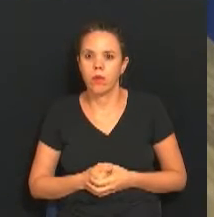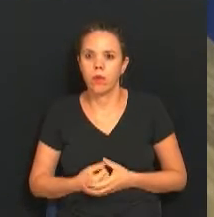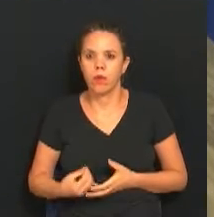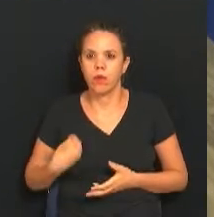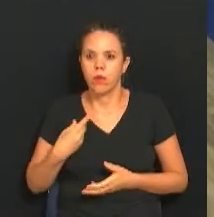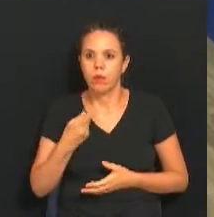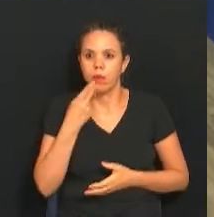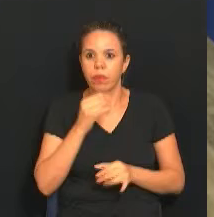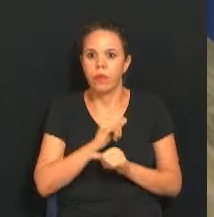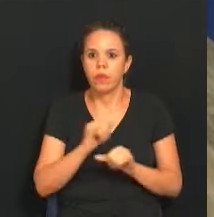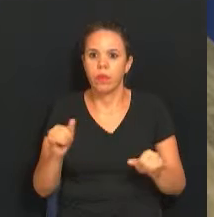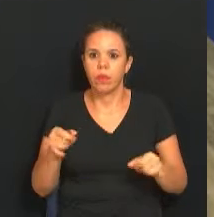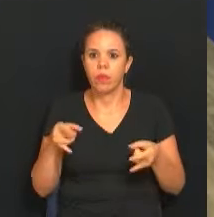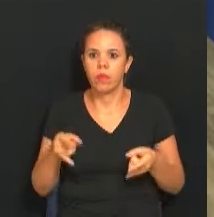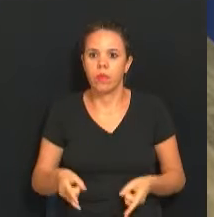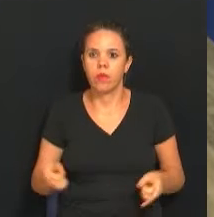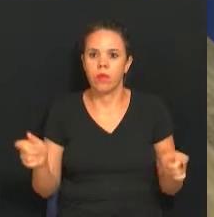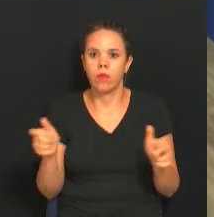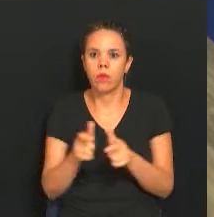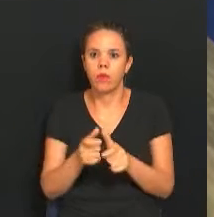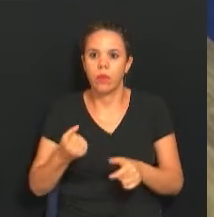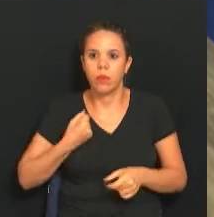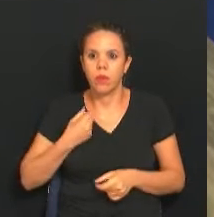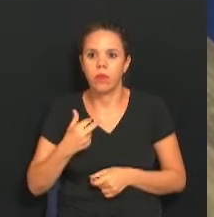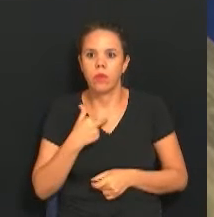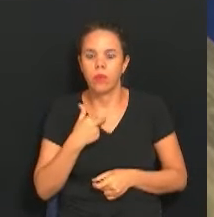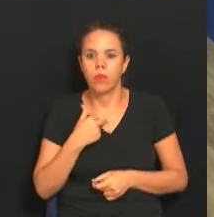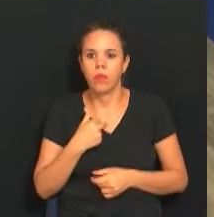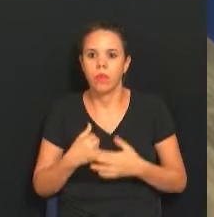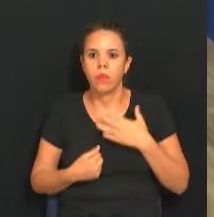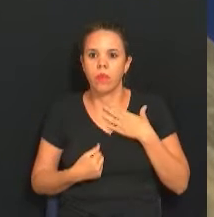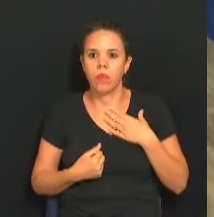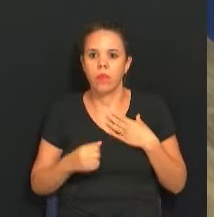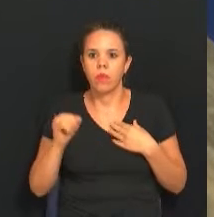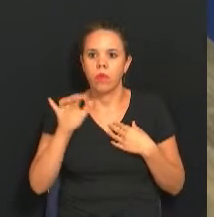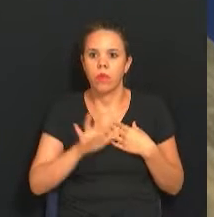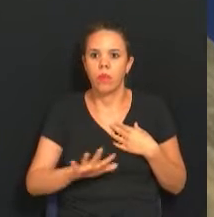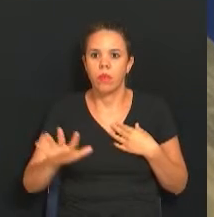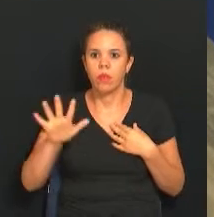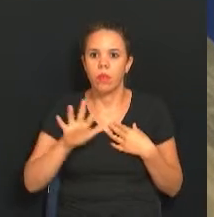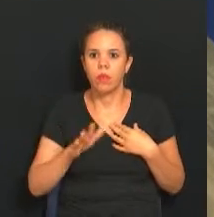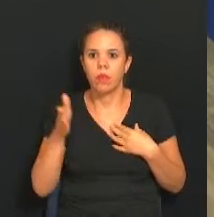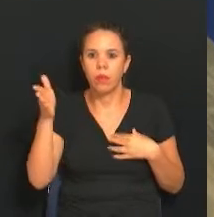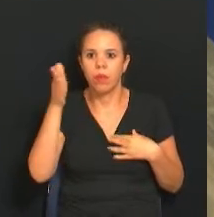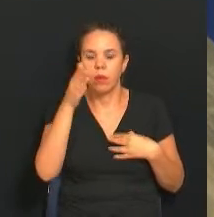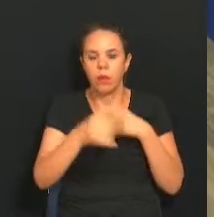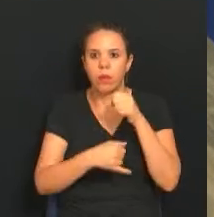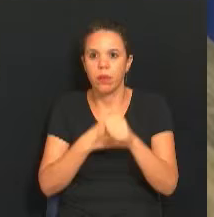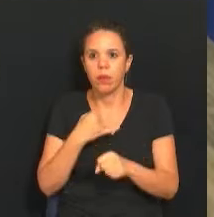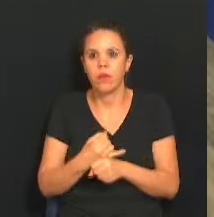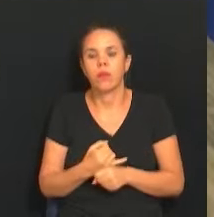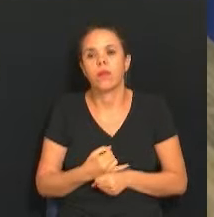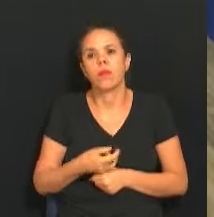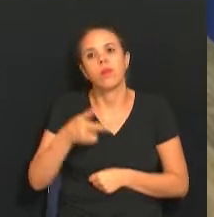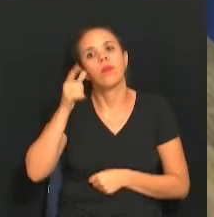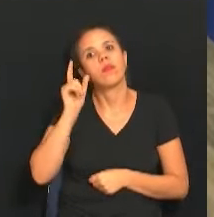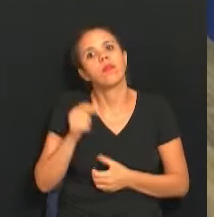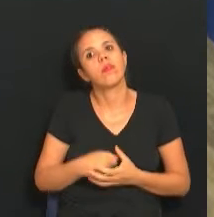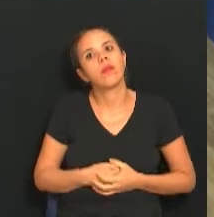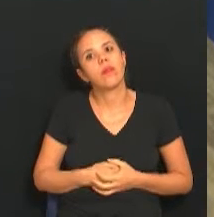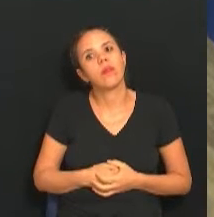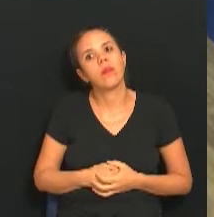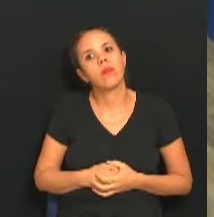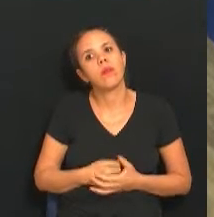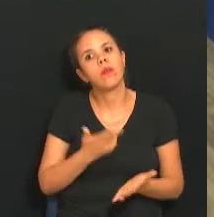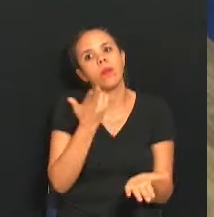falando de leite os nessa queda no número de ocupação e tem uma imagem que está circulando na internet desde ontem de um